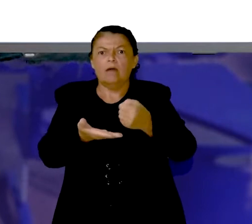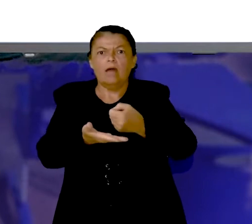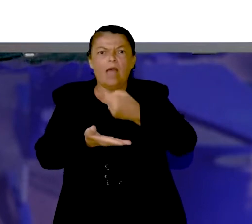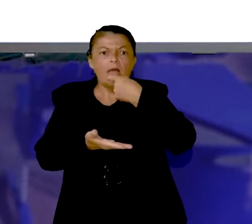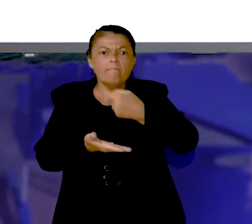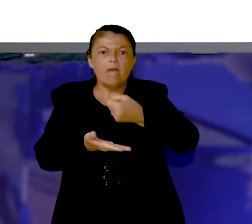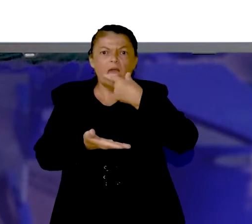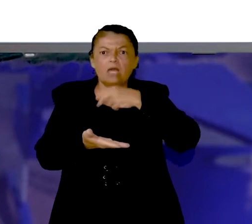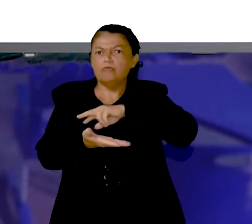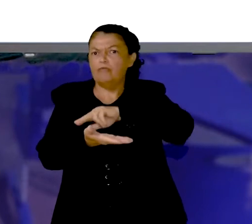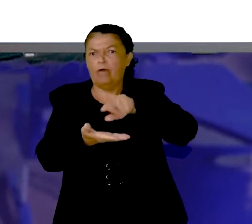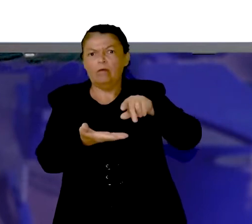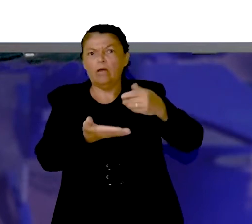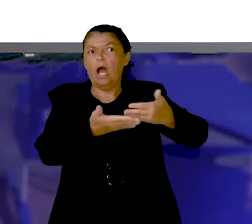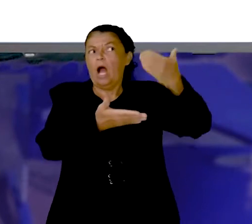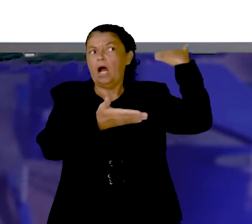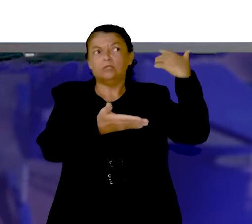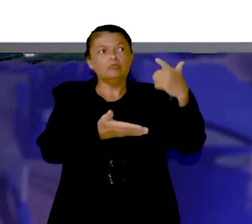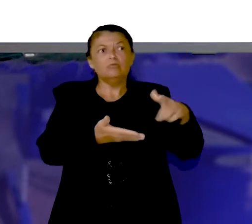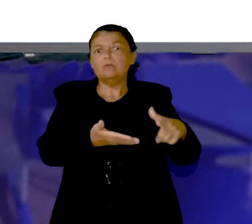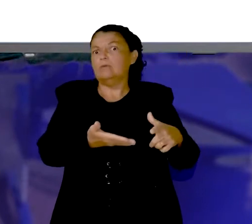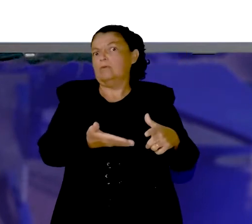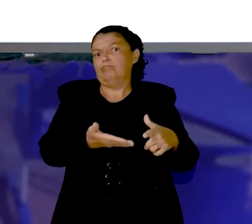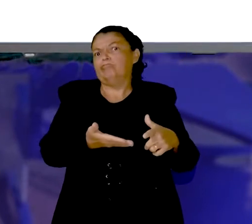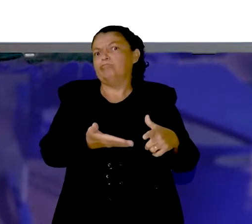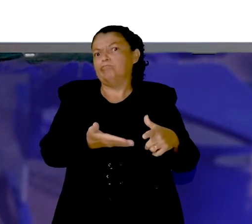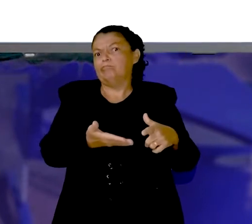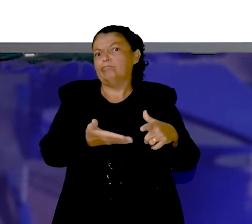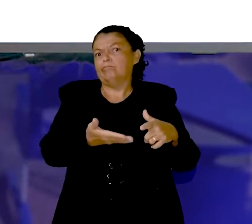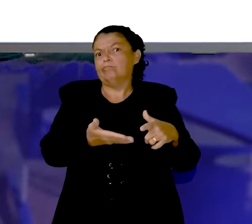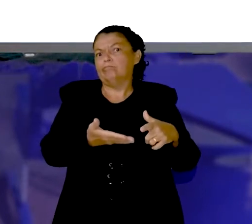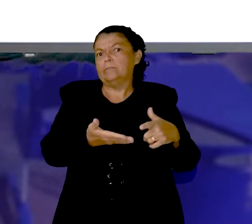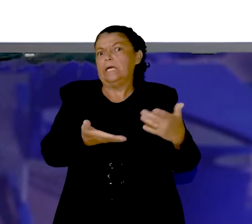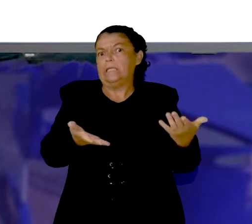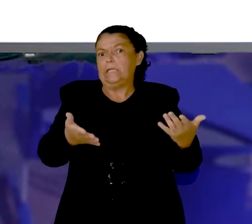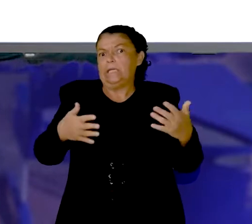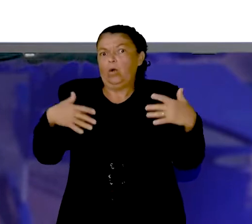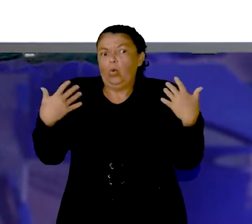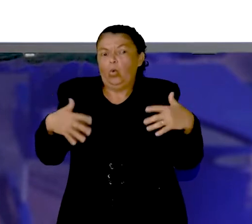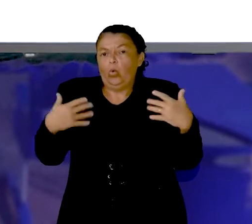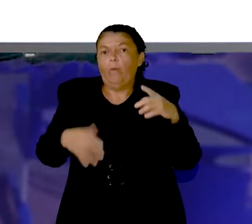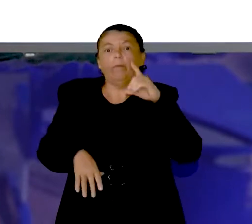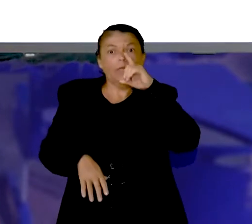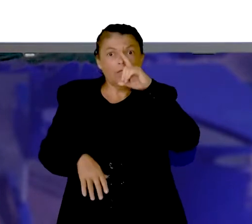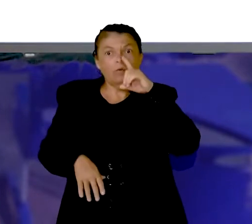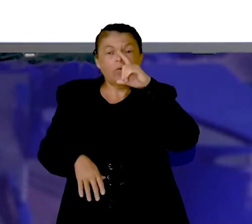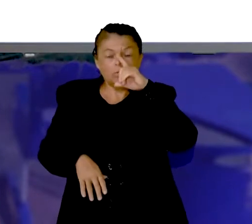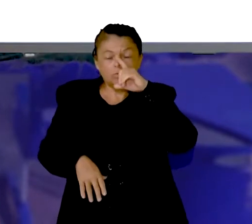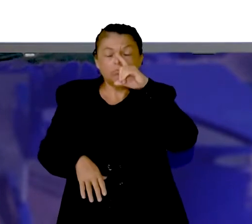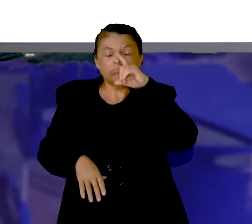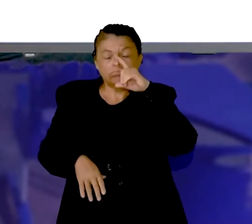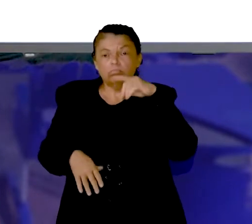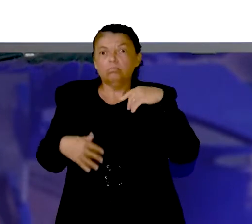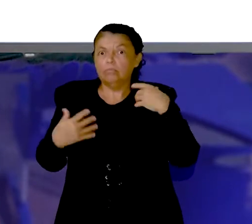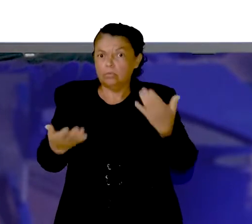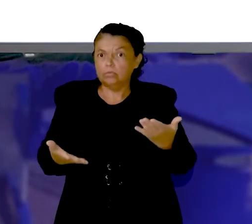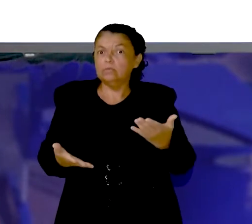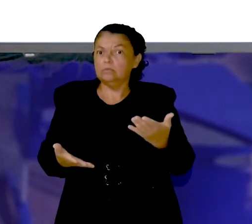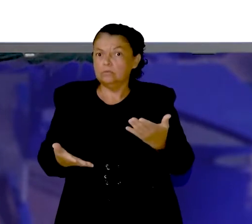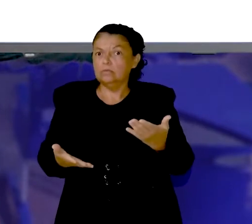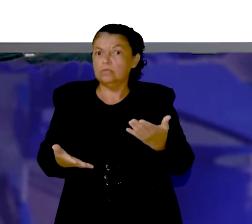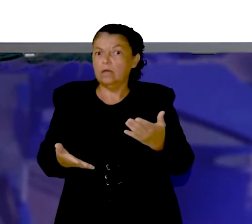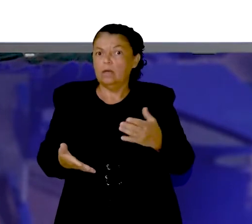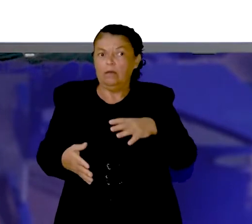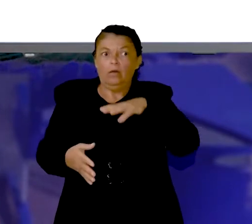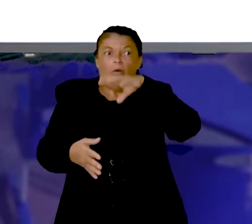doença, que hoje para a gente é simples, mas para as pessoas da época isso era quase que uma morte certa.